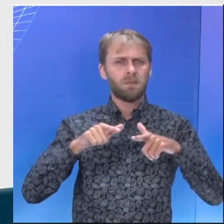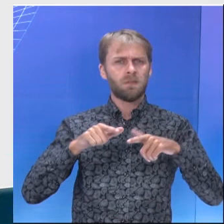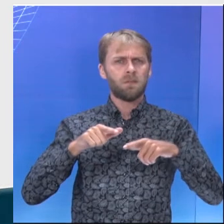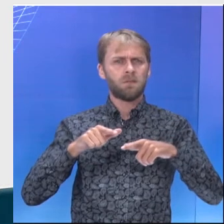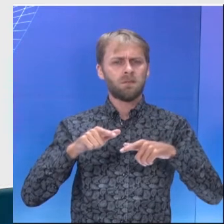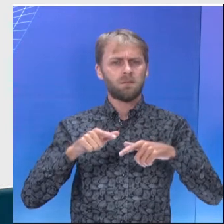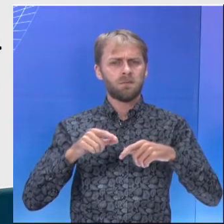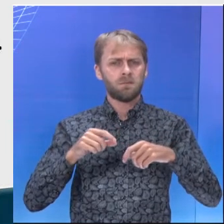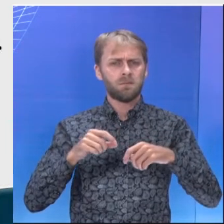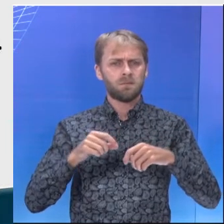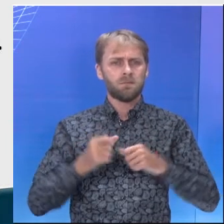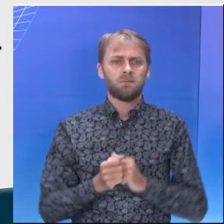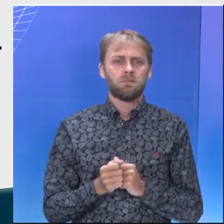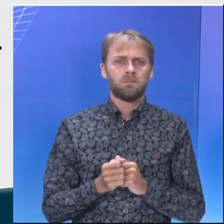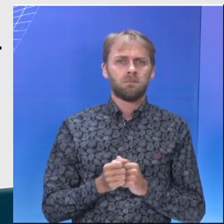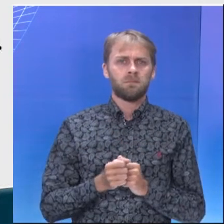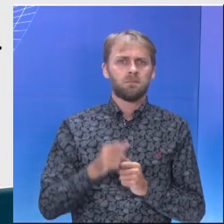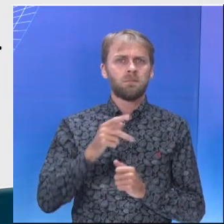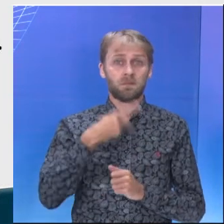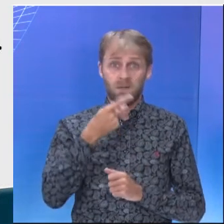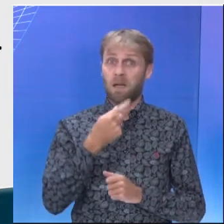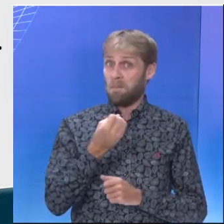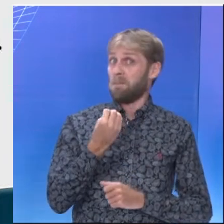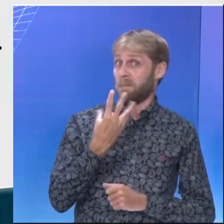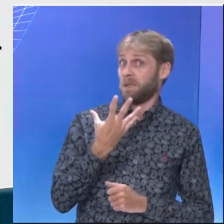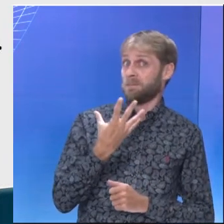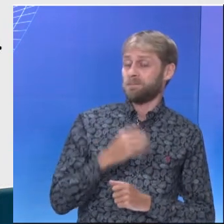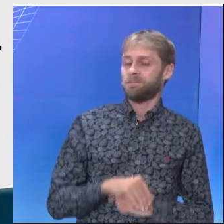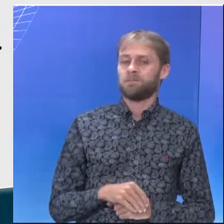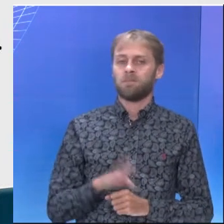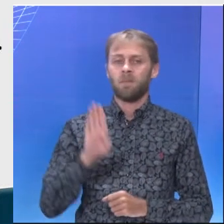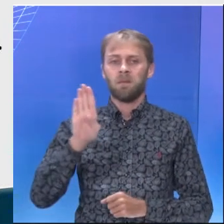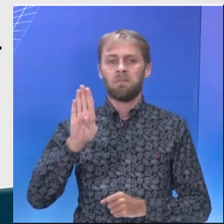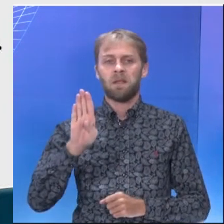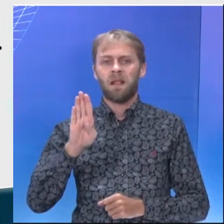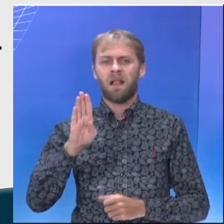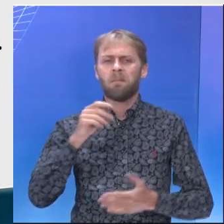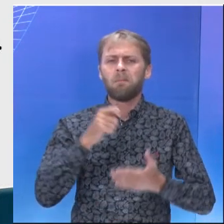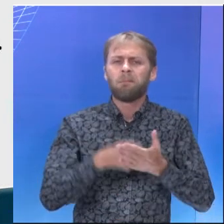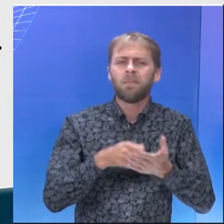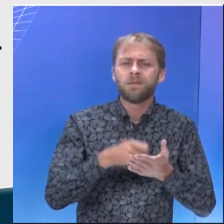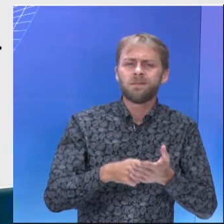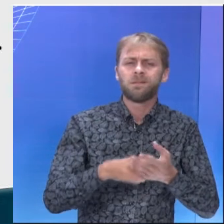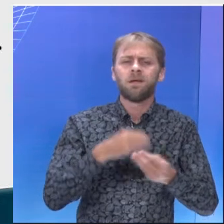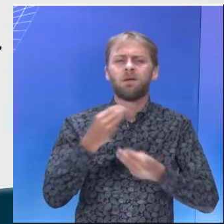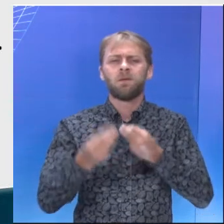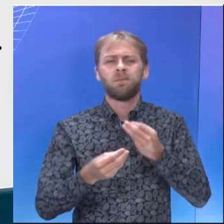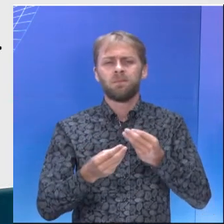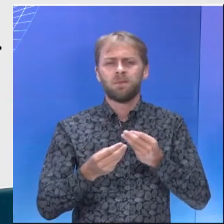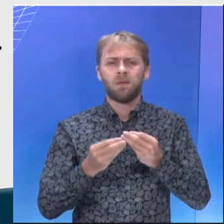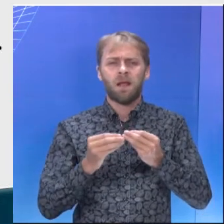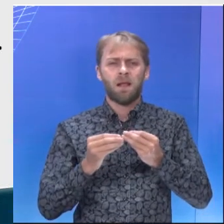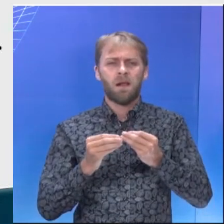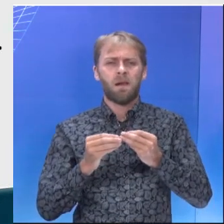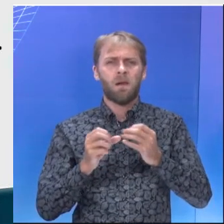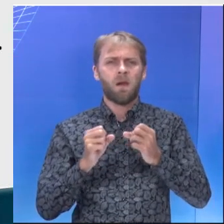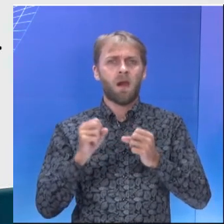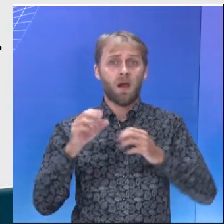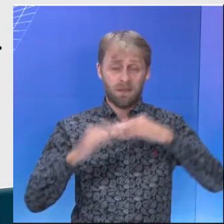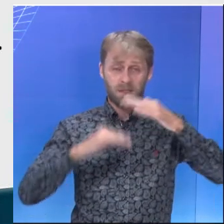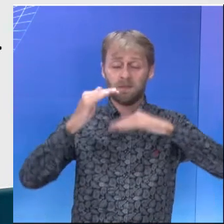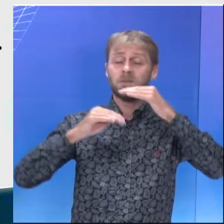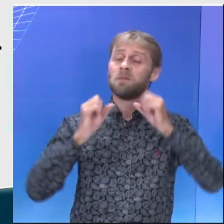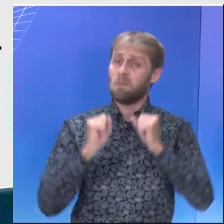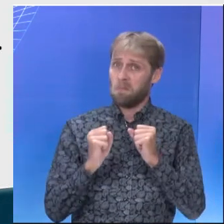Ó, elogiar. É um comentário positivo. Letra B. Reforçar como a mídia pode contribuir para revolucionar